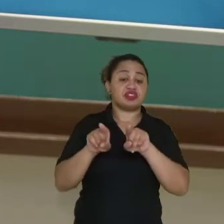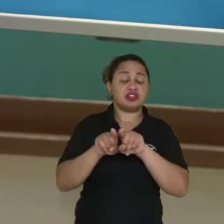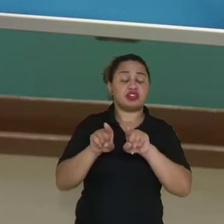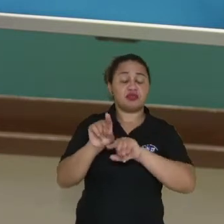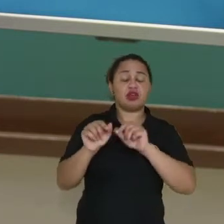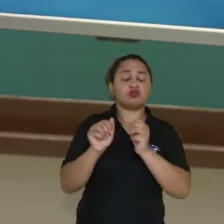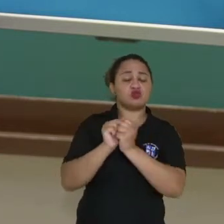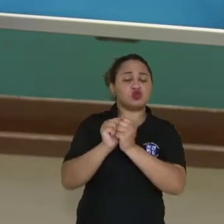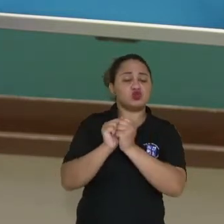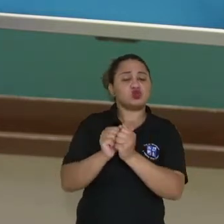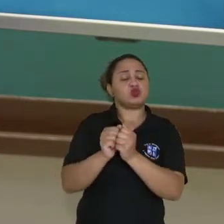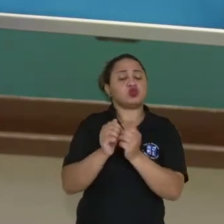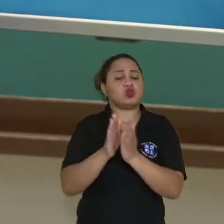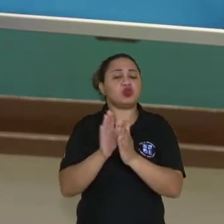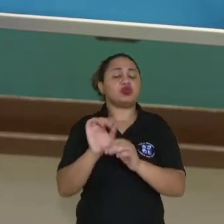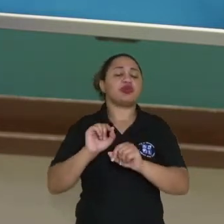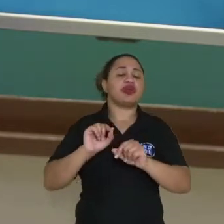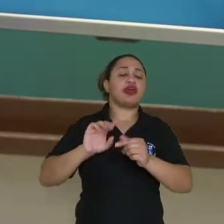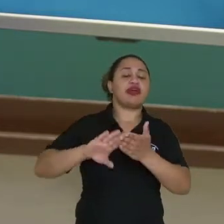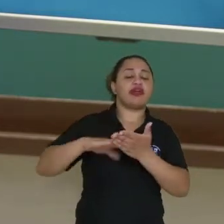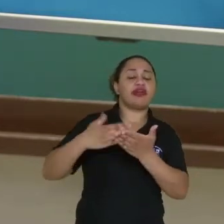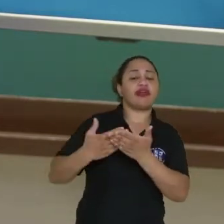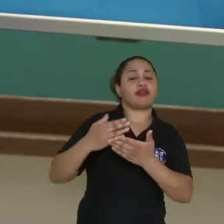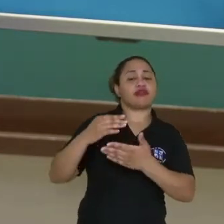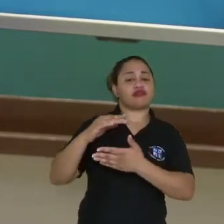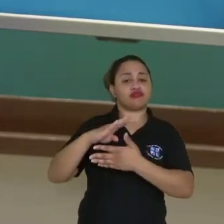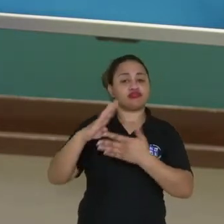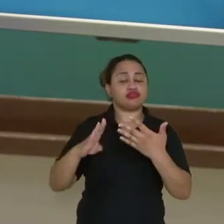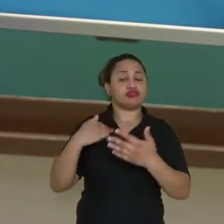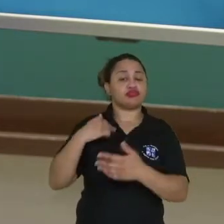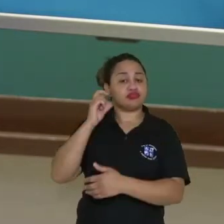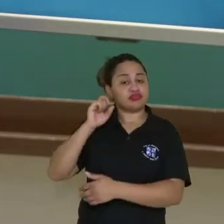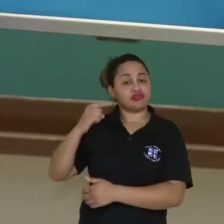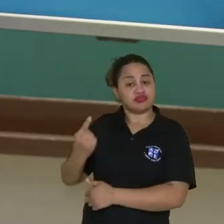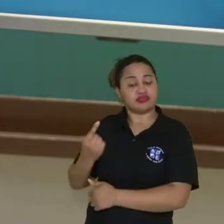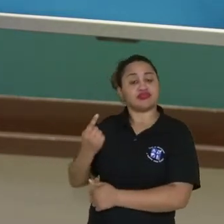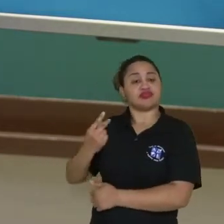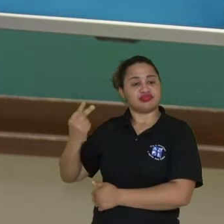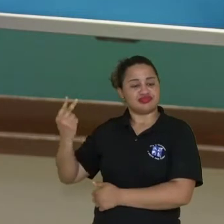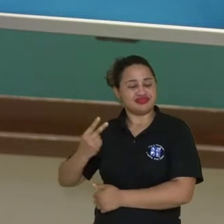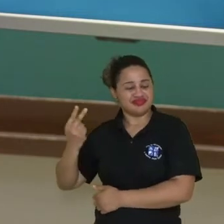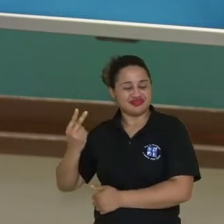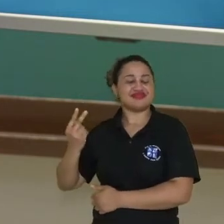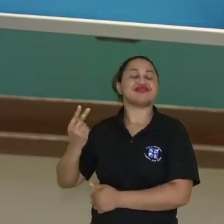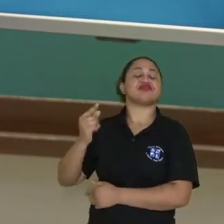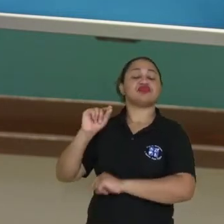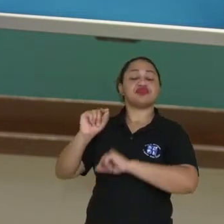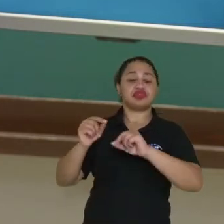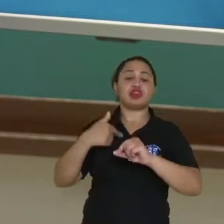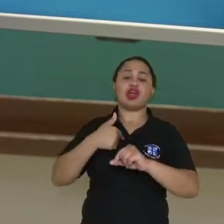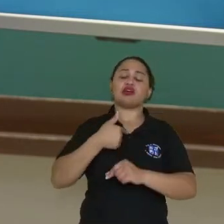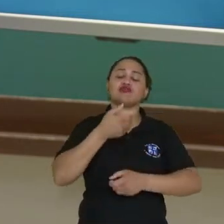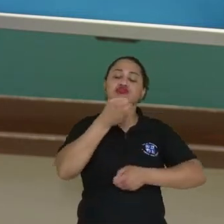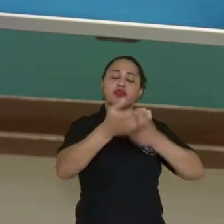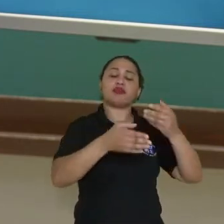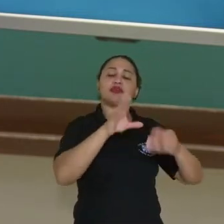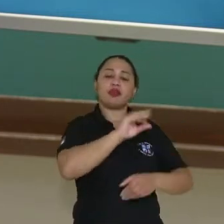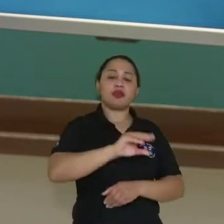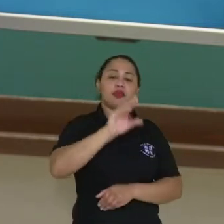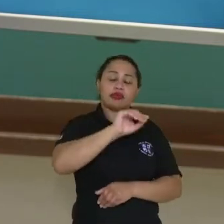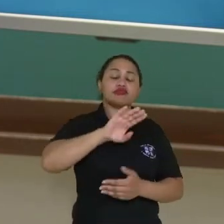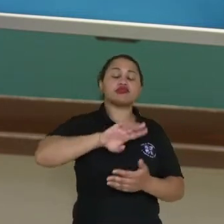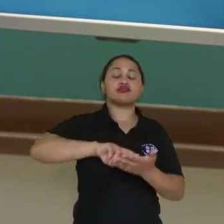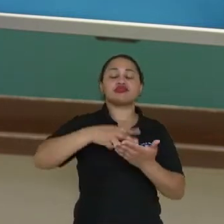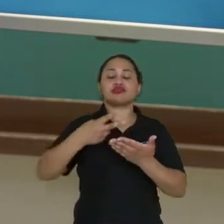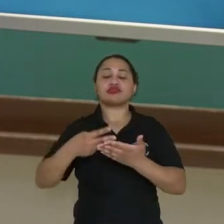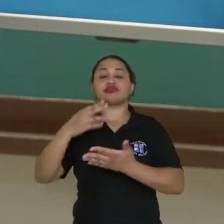docência compartilhada comigo a minha colega Jéssica, que está aqui fazendo a transcrição da minha língua oralizada, da linguagem oralizada